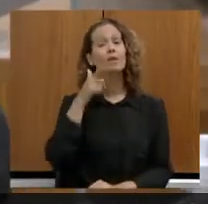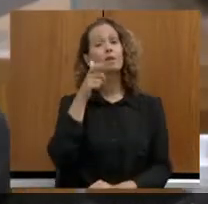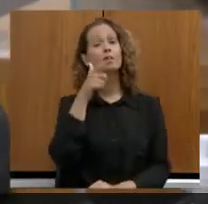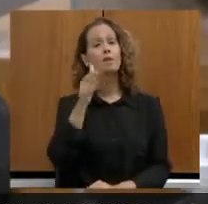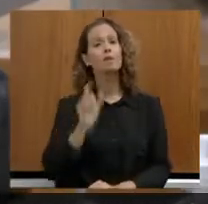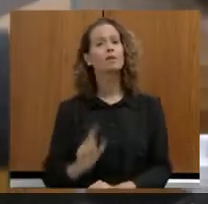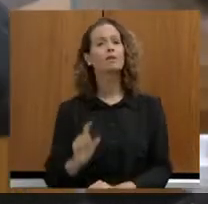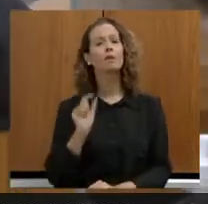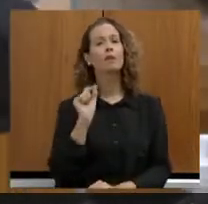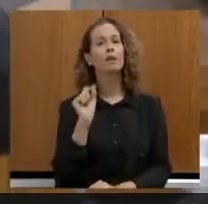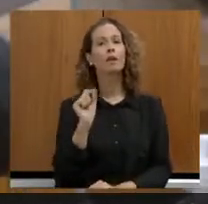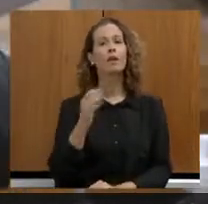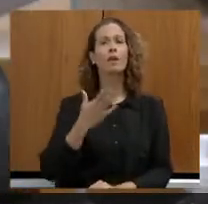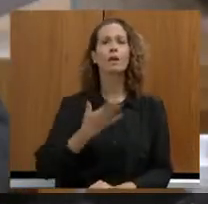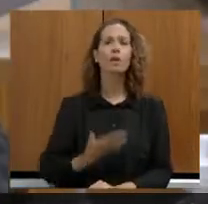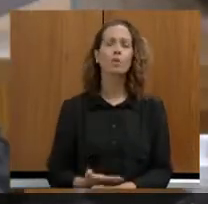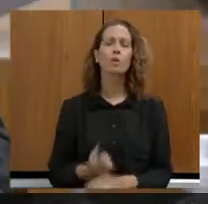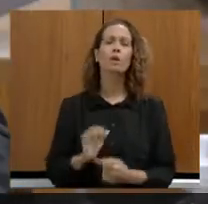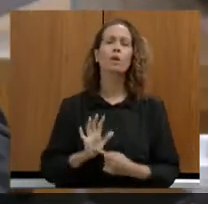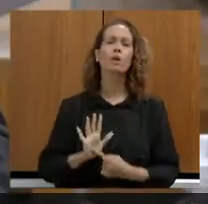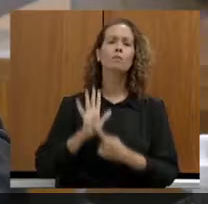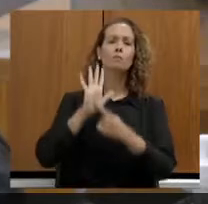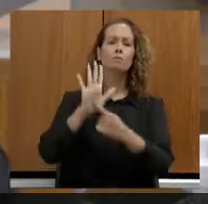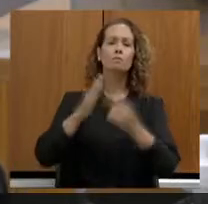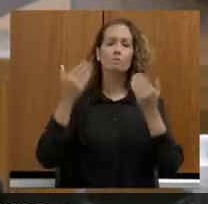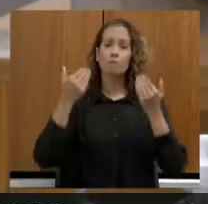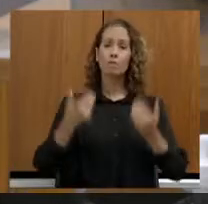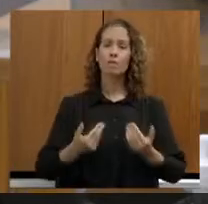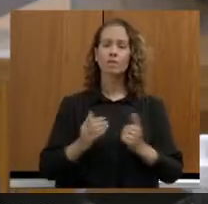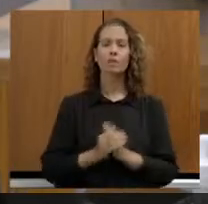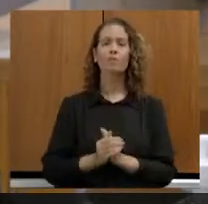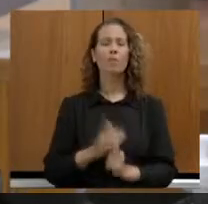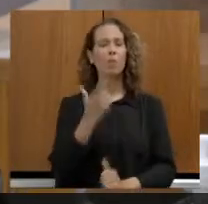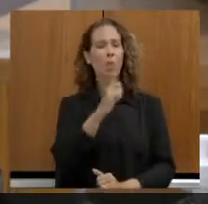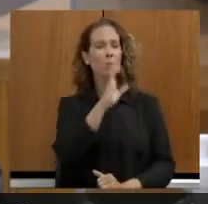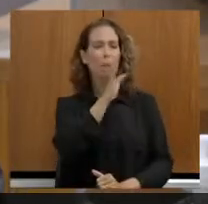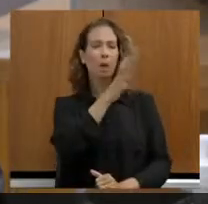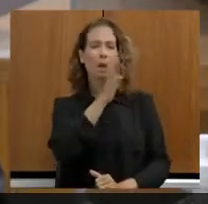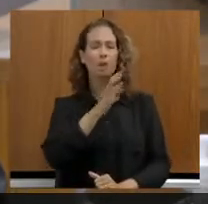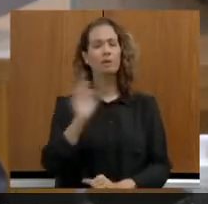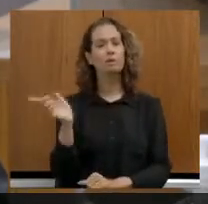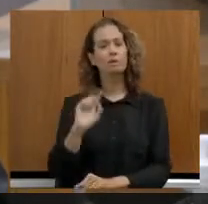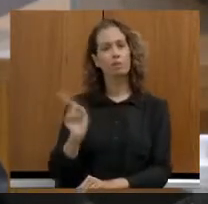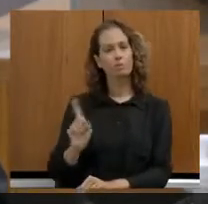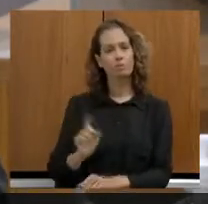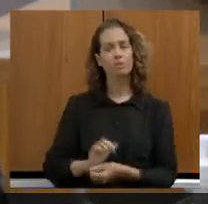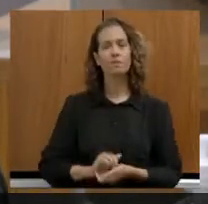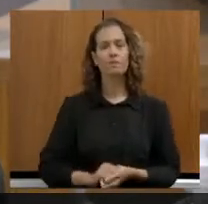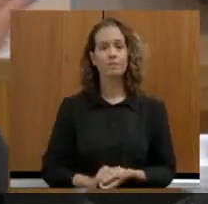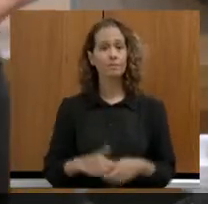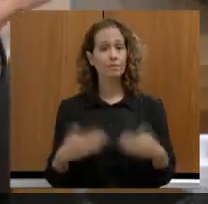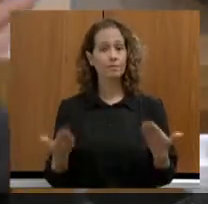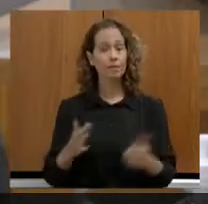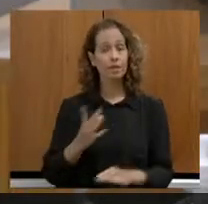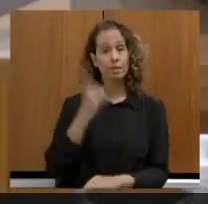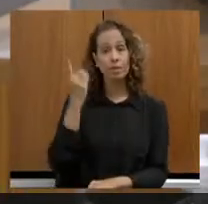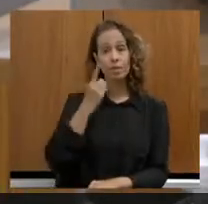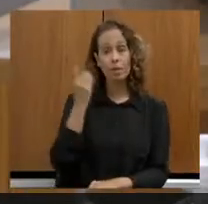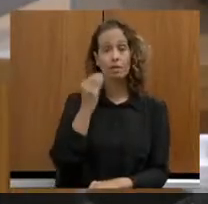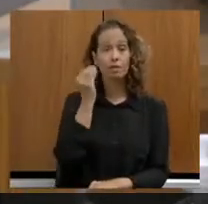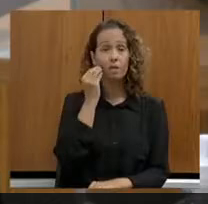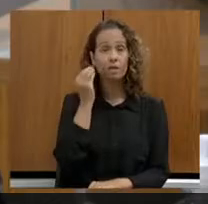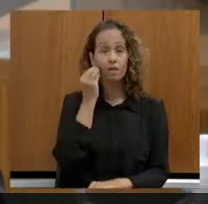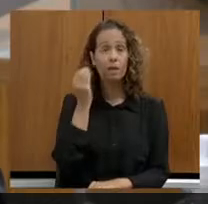é ceder a minha estrela não é de um pagar de ninguém então Secretário é eu voltei tentei